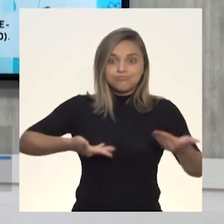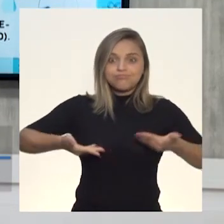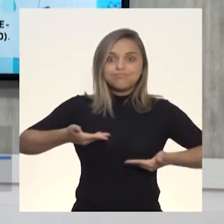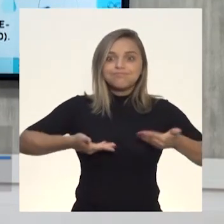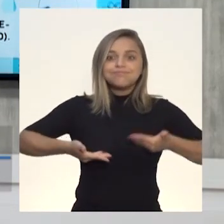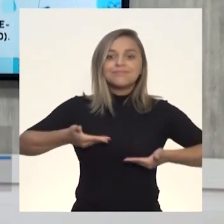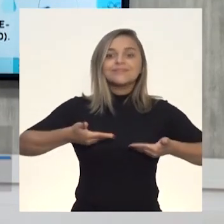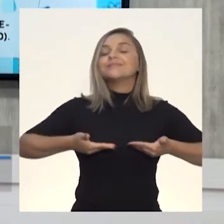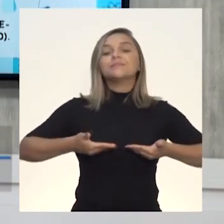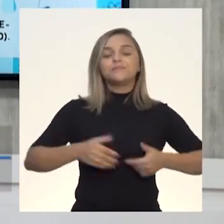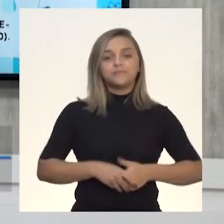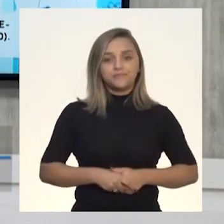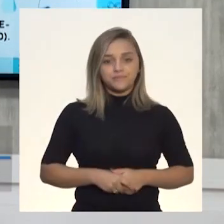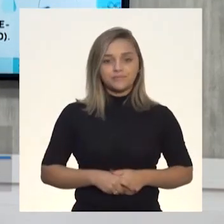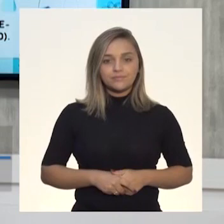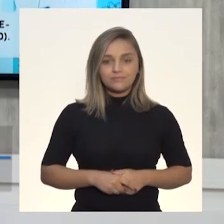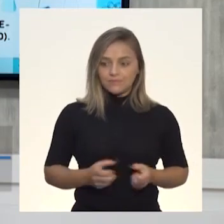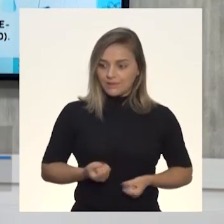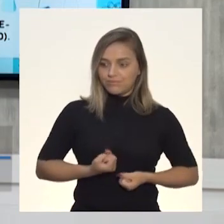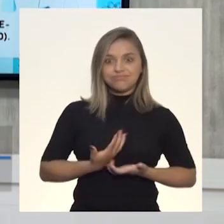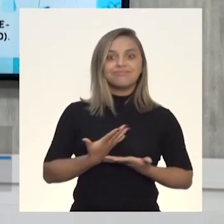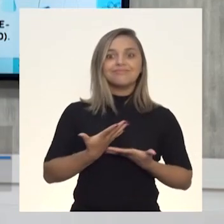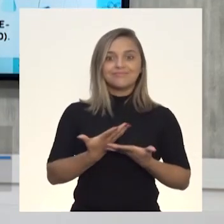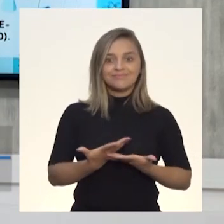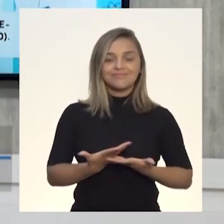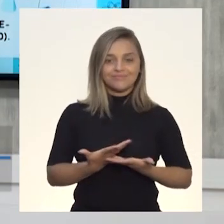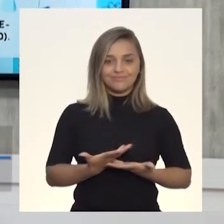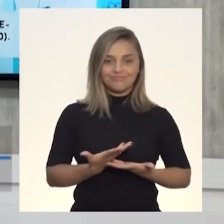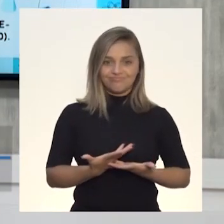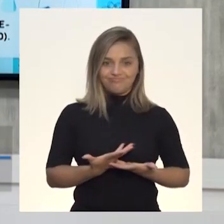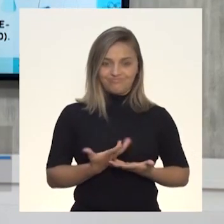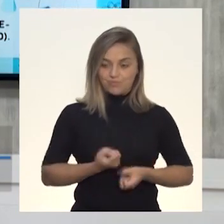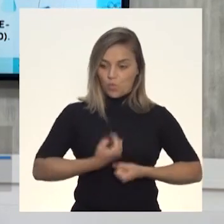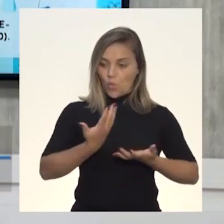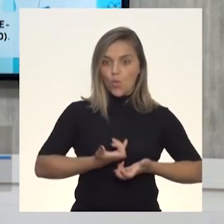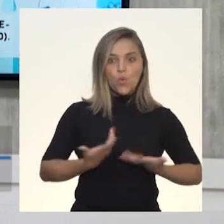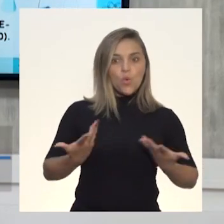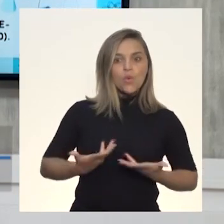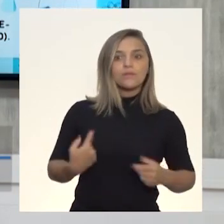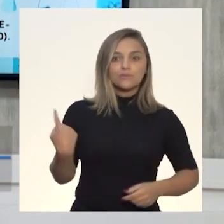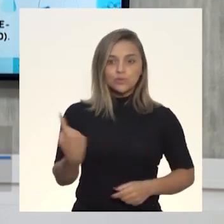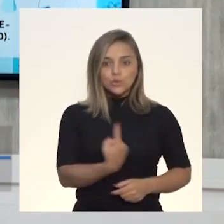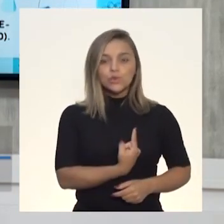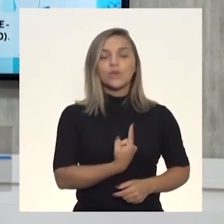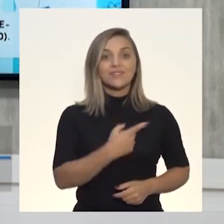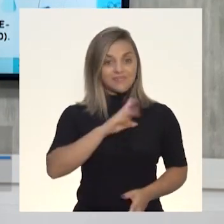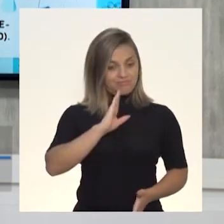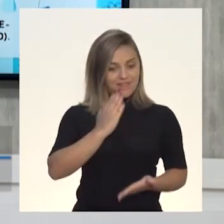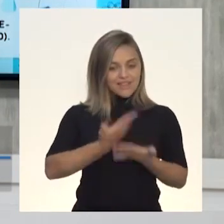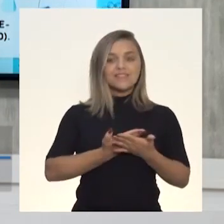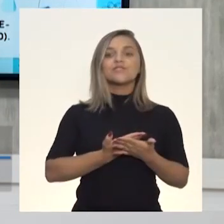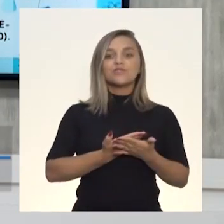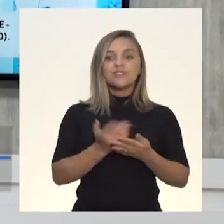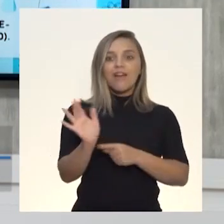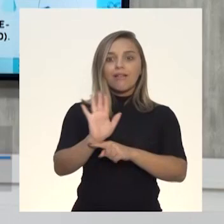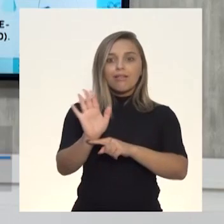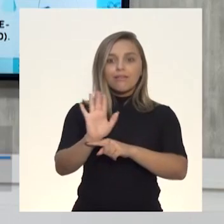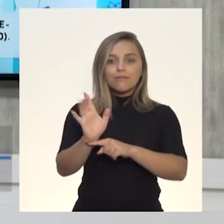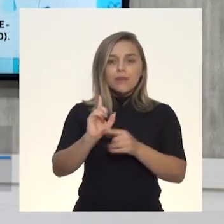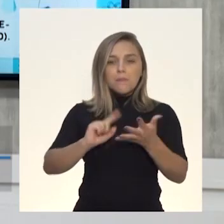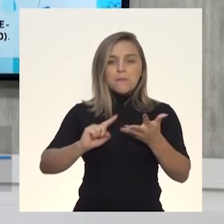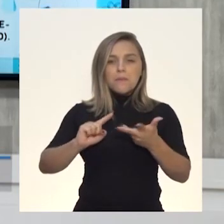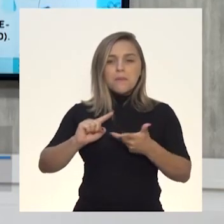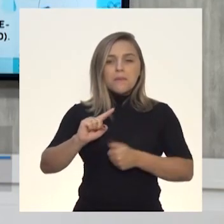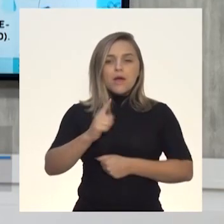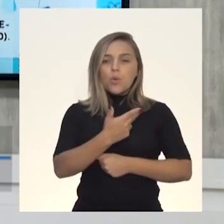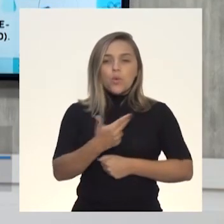Né? Parece que ela inspira a gente, parece que ela motiva, faz a gente acreditar em uma série de coisas. Né? Então a